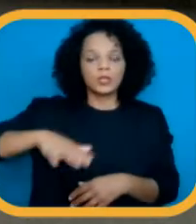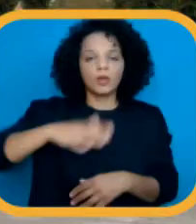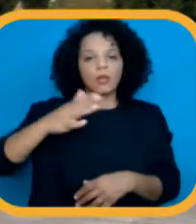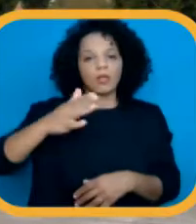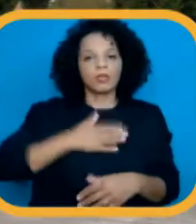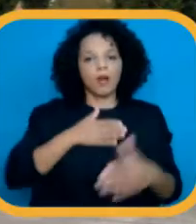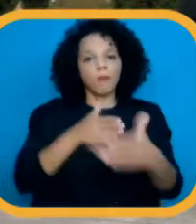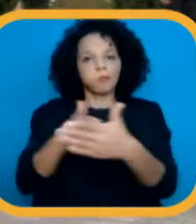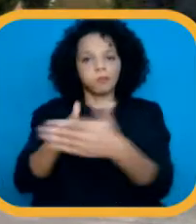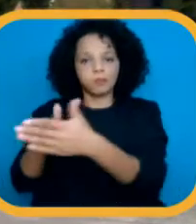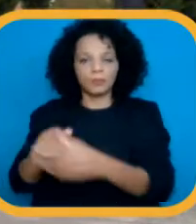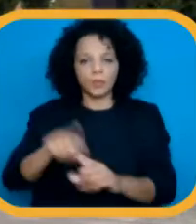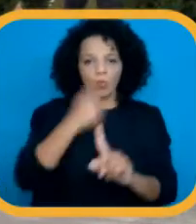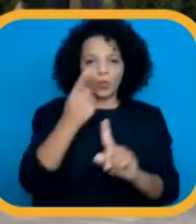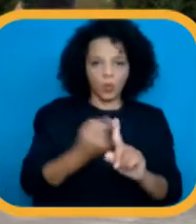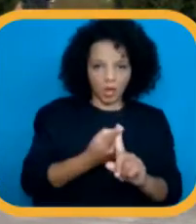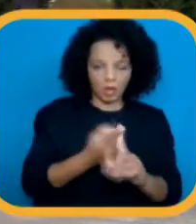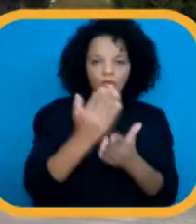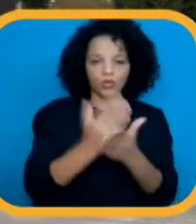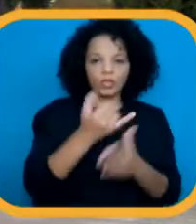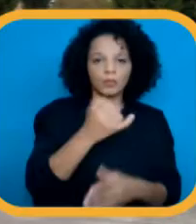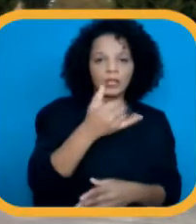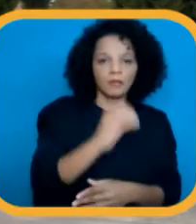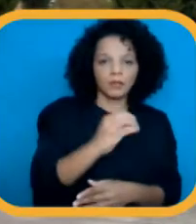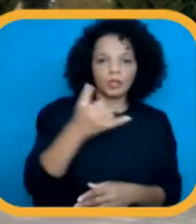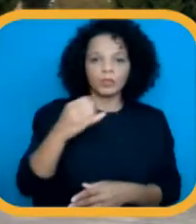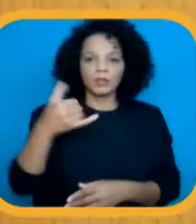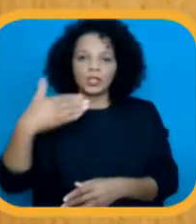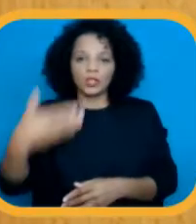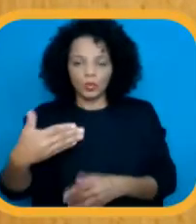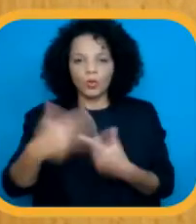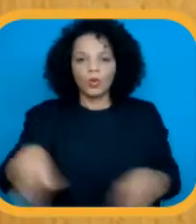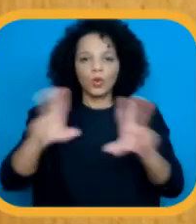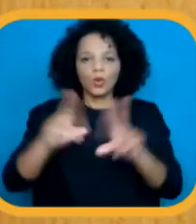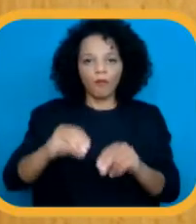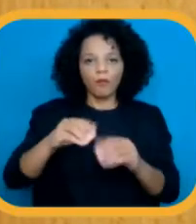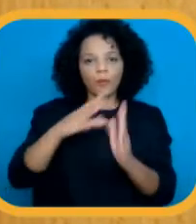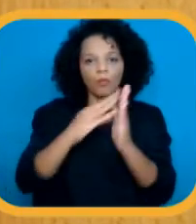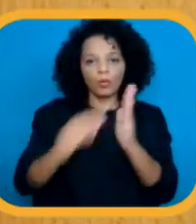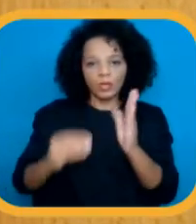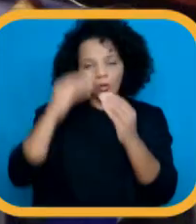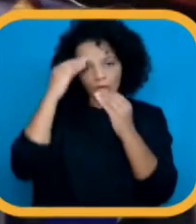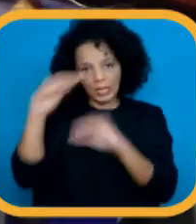situação de limitações. O ano letivo 2020-2021